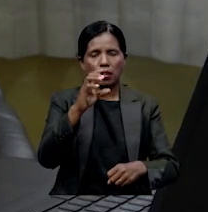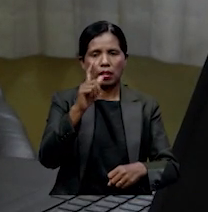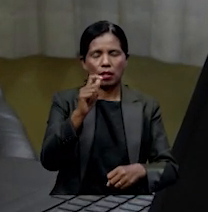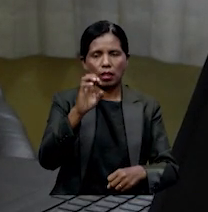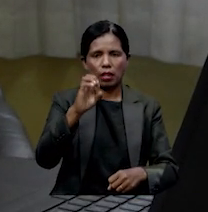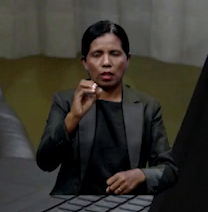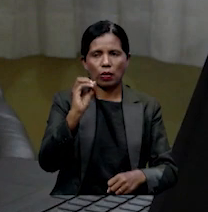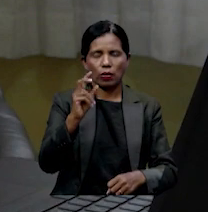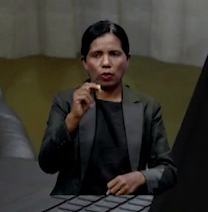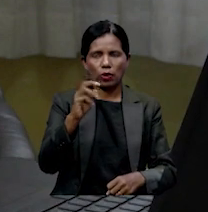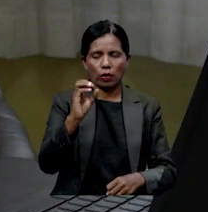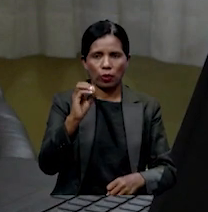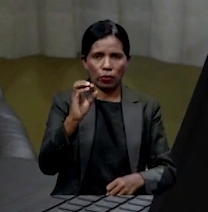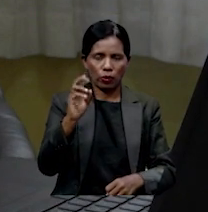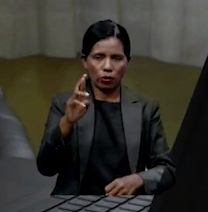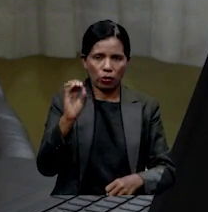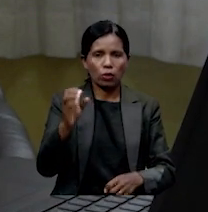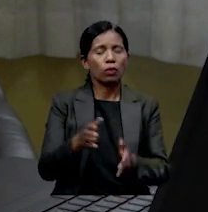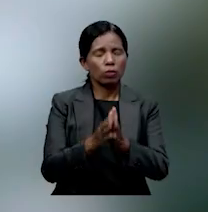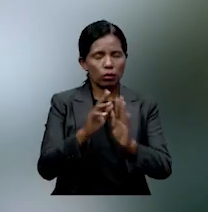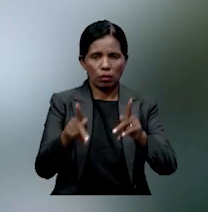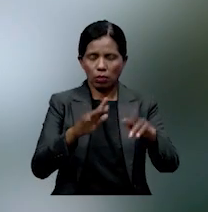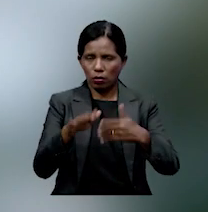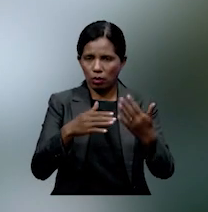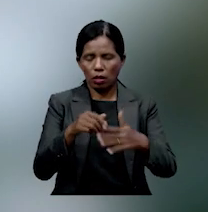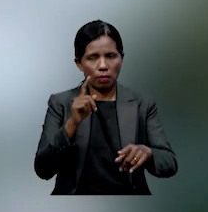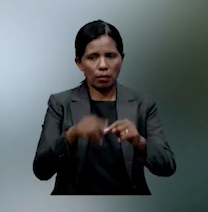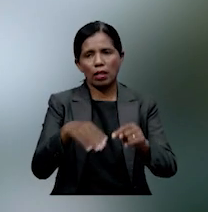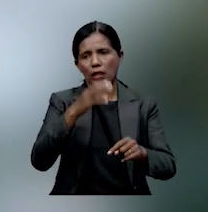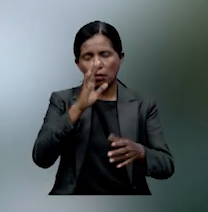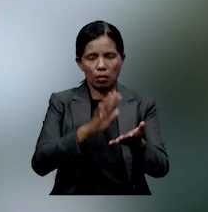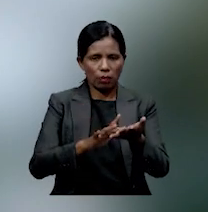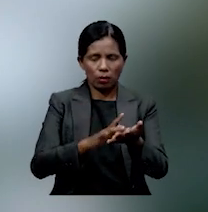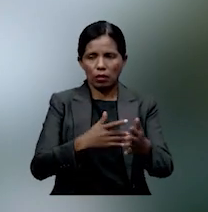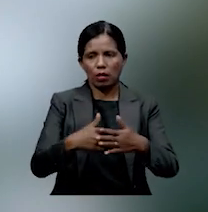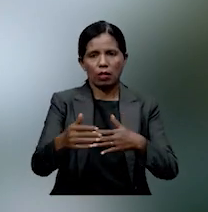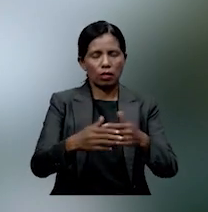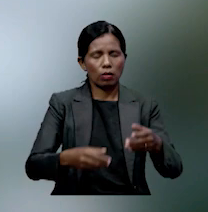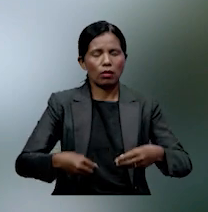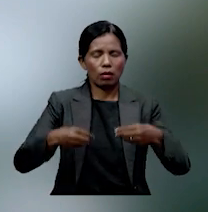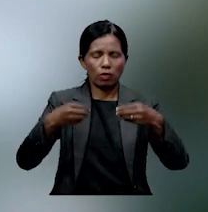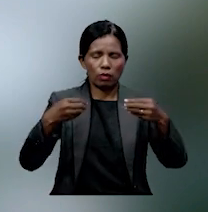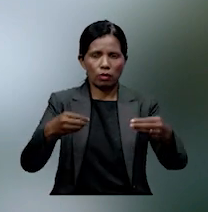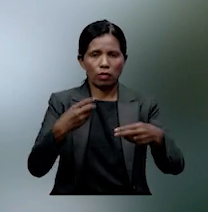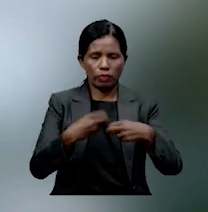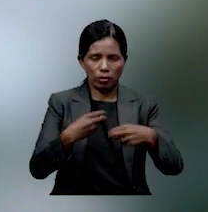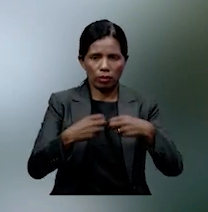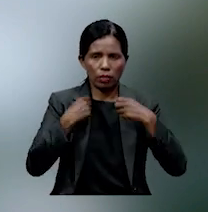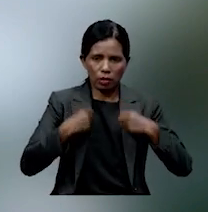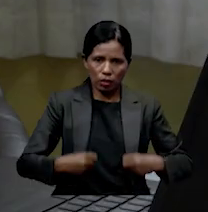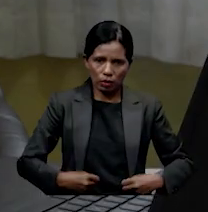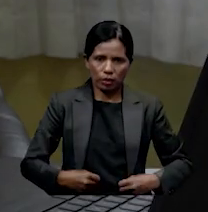Jesus, Husi cidadão Sira, atulabel consumo a Moro Arbiru, tamba bel foi impacto ba Saudi